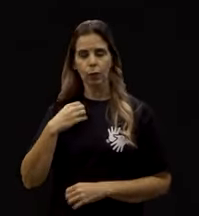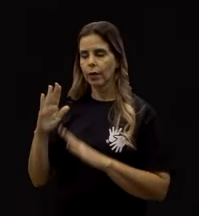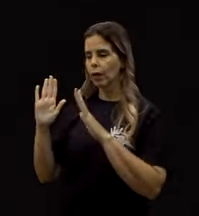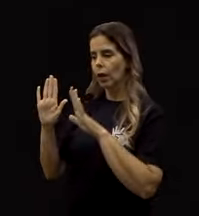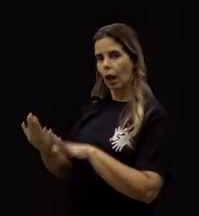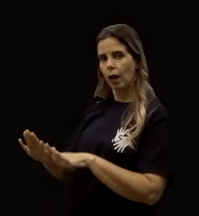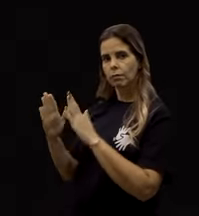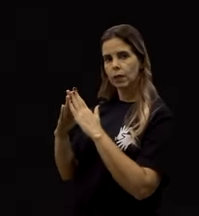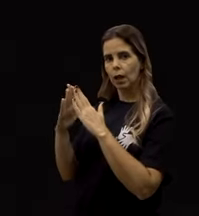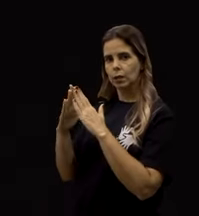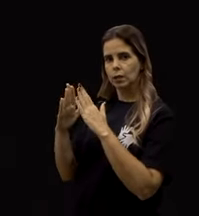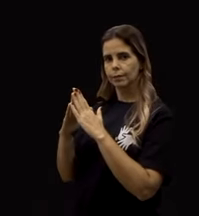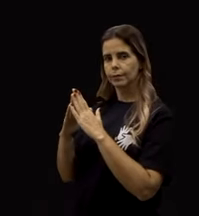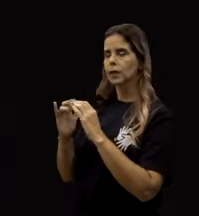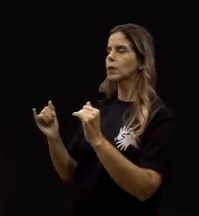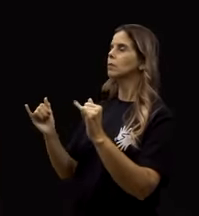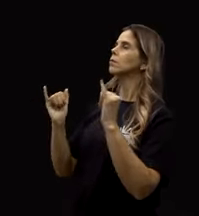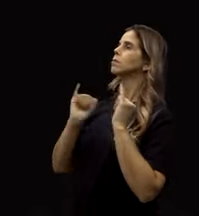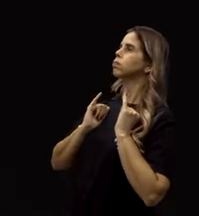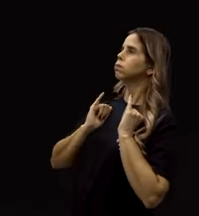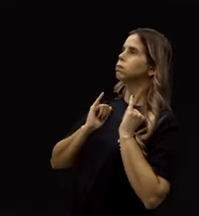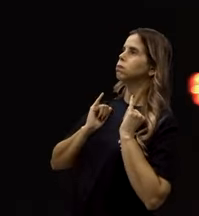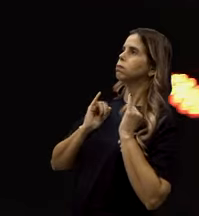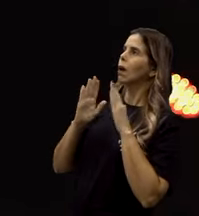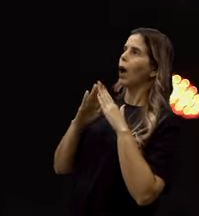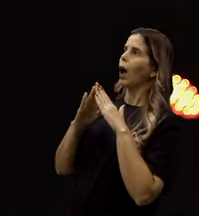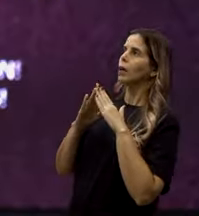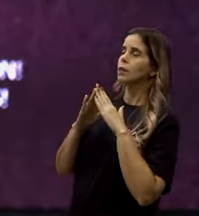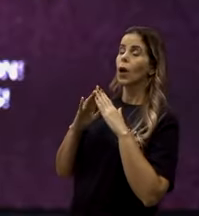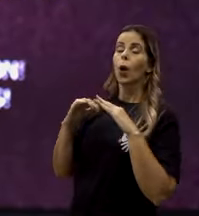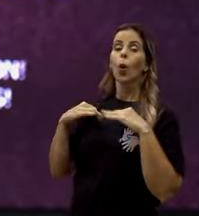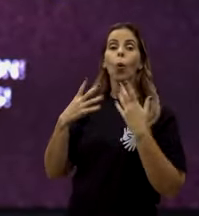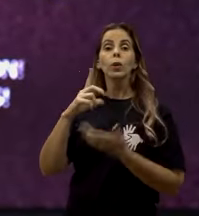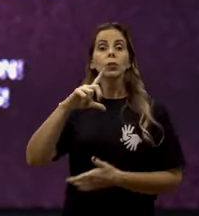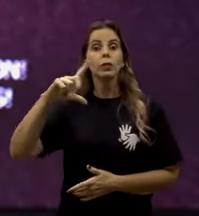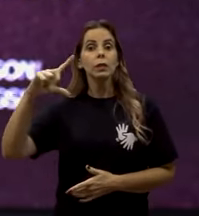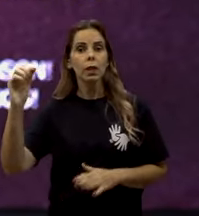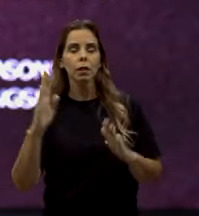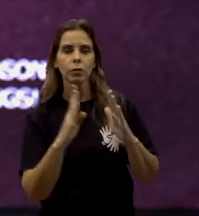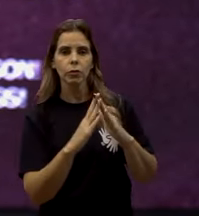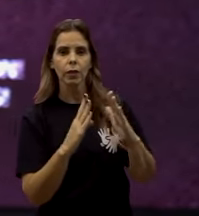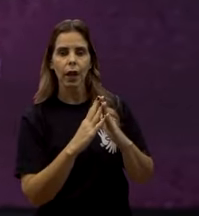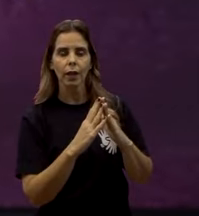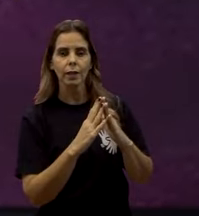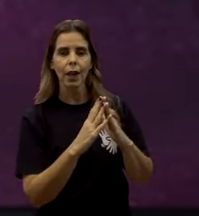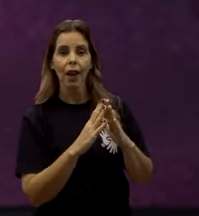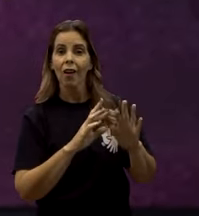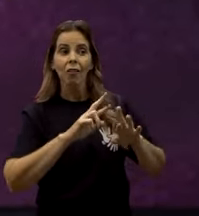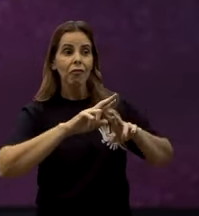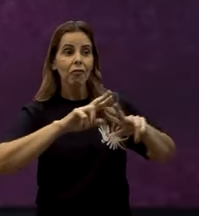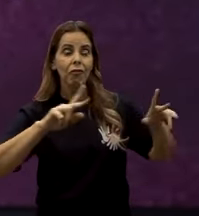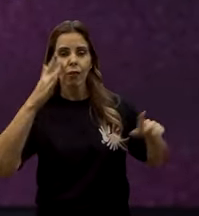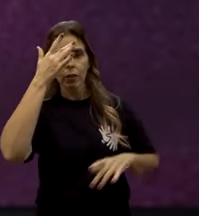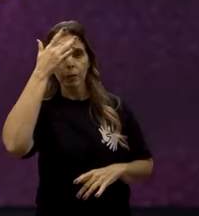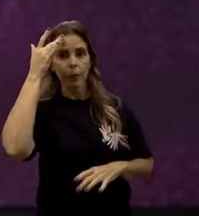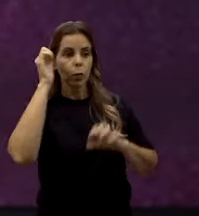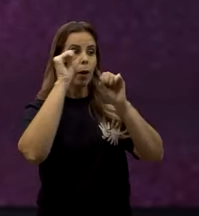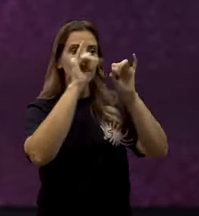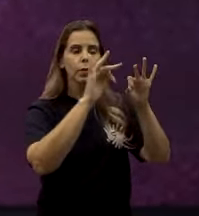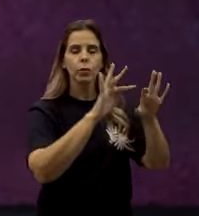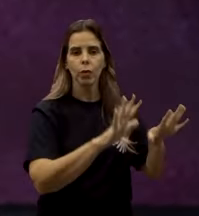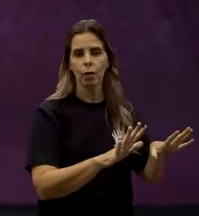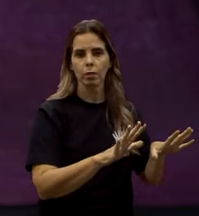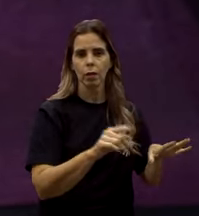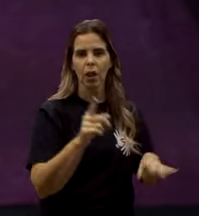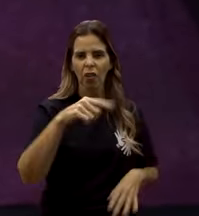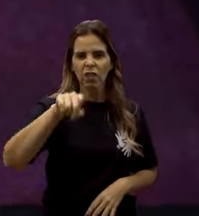olha o tanto de gente é abençoada quando eu saio da minha casa você sabe quais são os problemas que eu tenho que enfrentar amanhã você acha eu tenho problema para